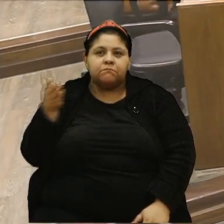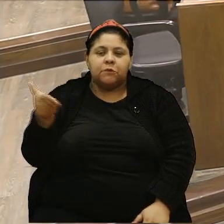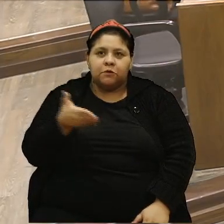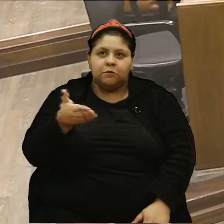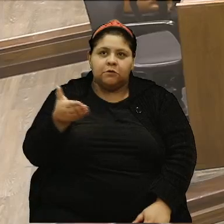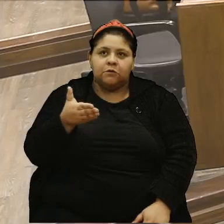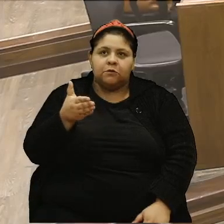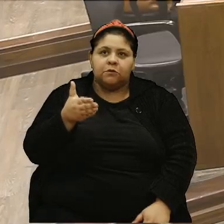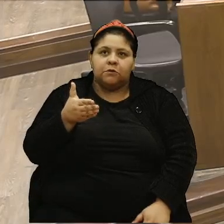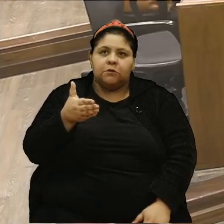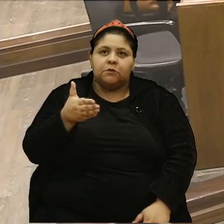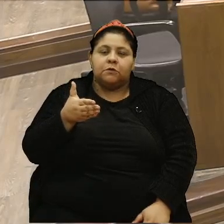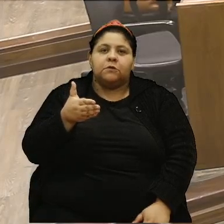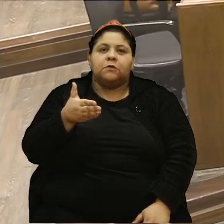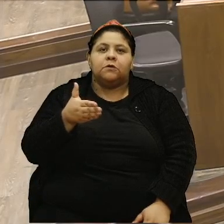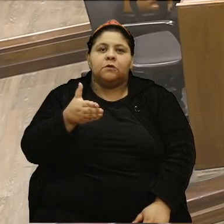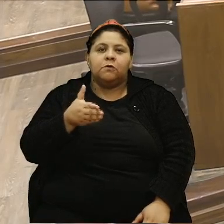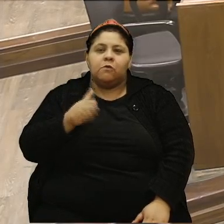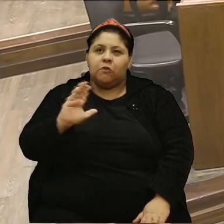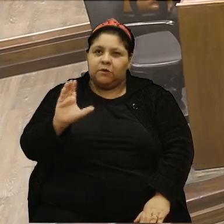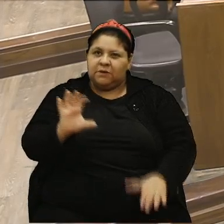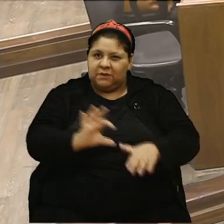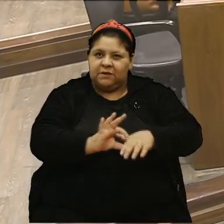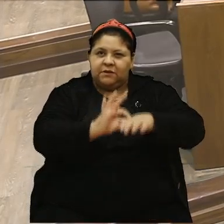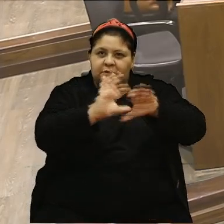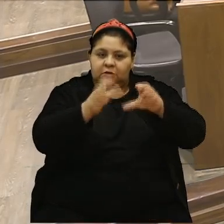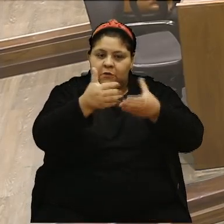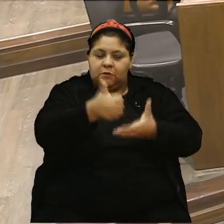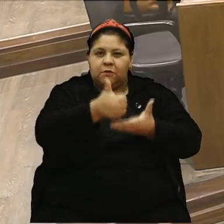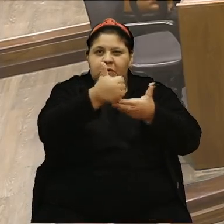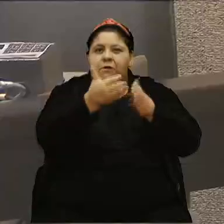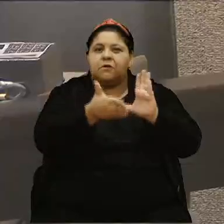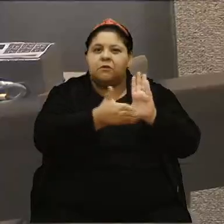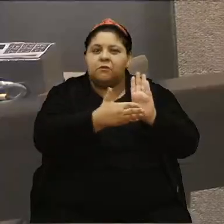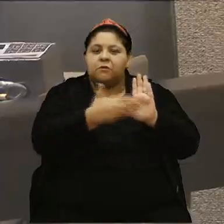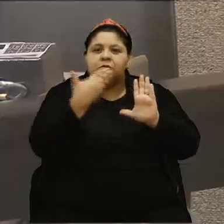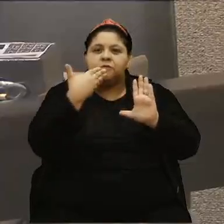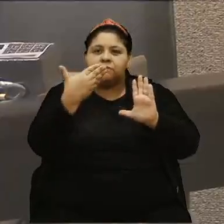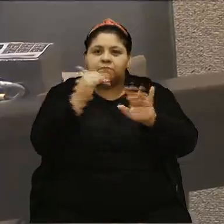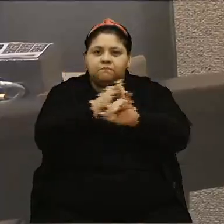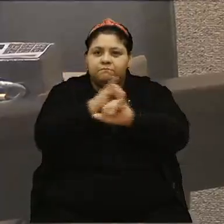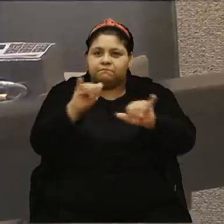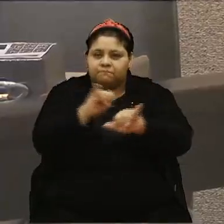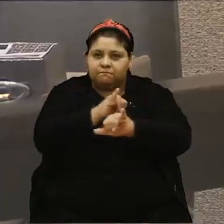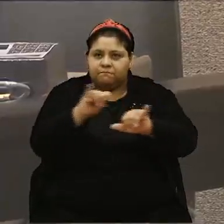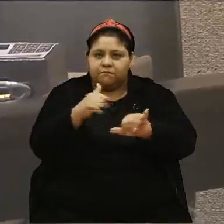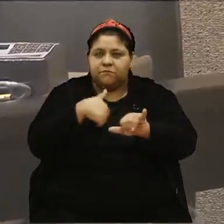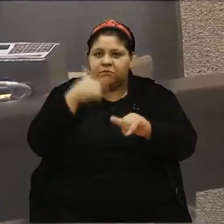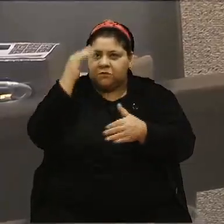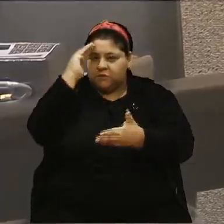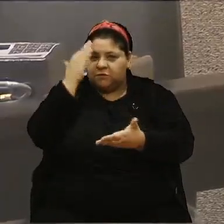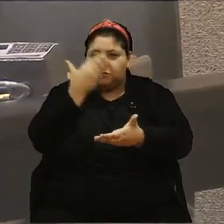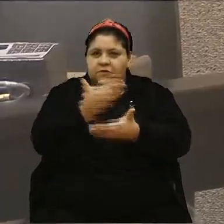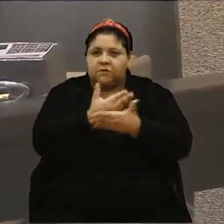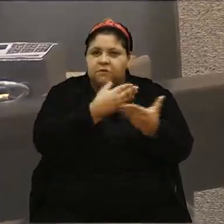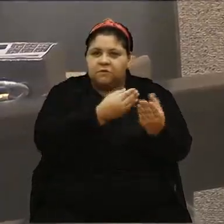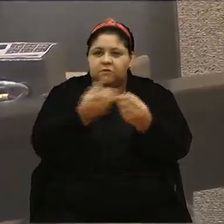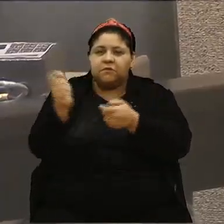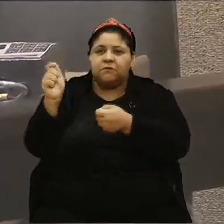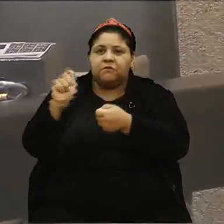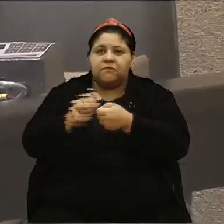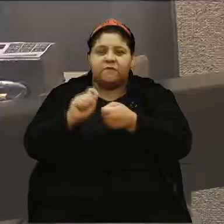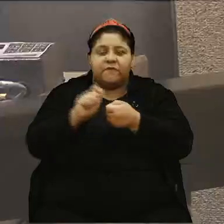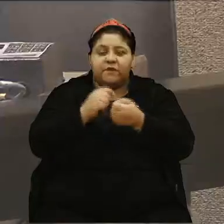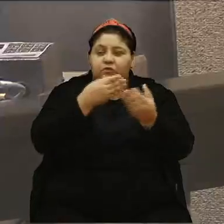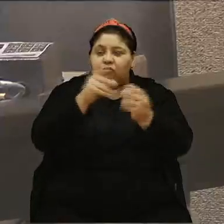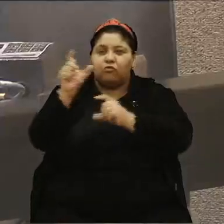à frente da nossa frente parlamentar e por propor esse pedido de informações, que eu acredito que é muito importante e foi feito a várias